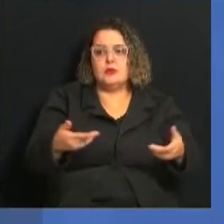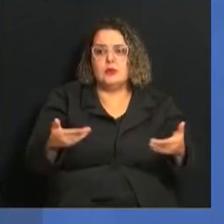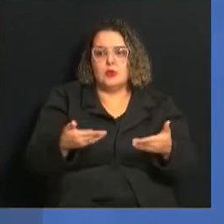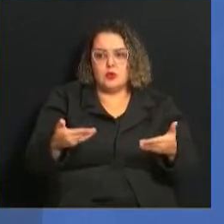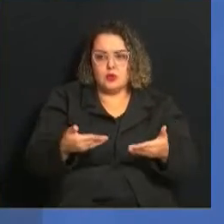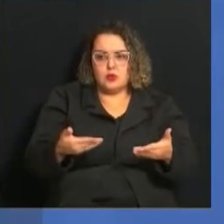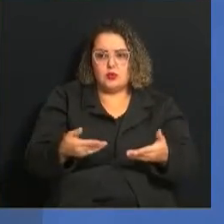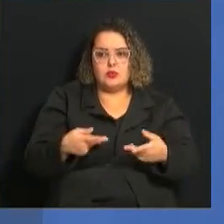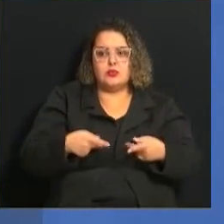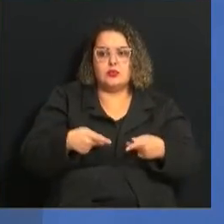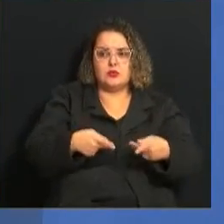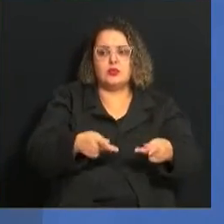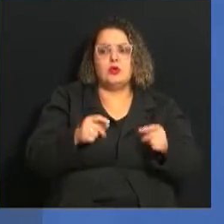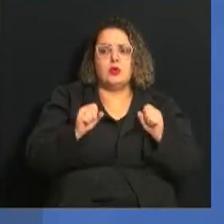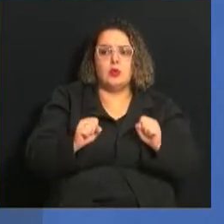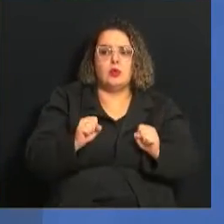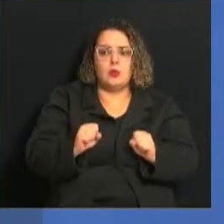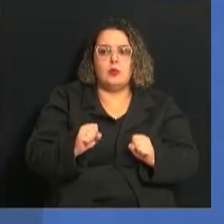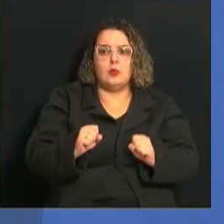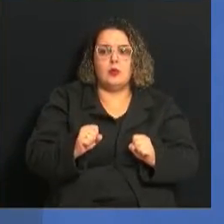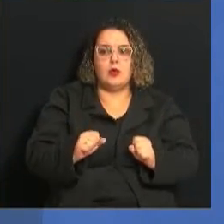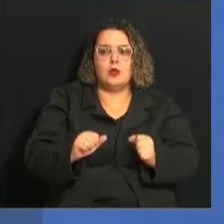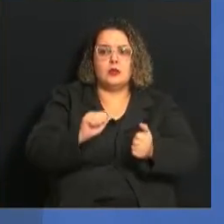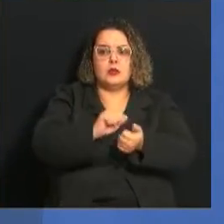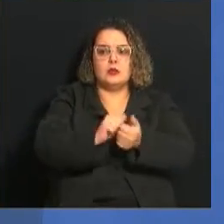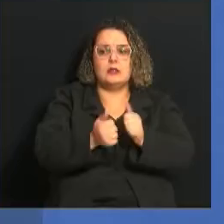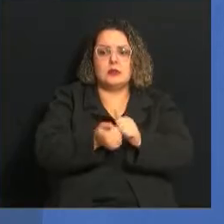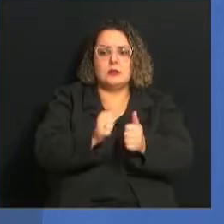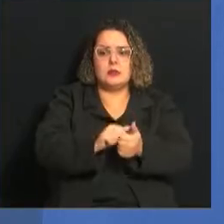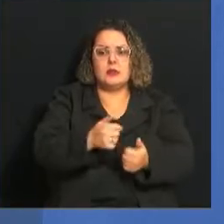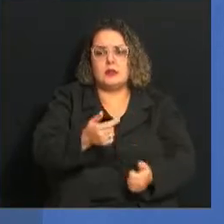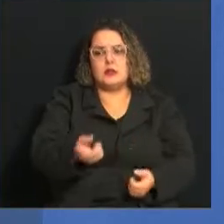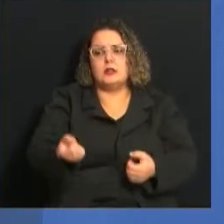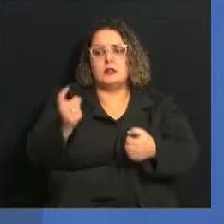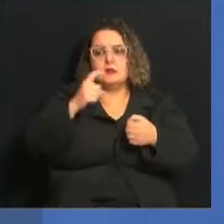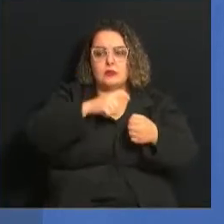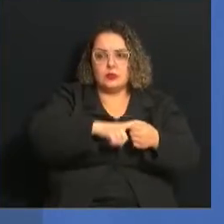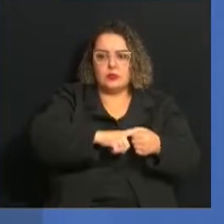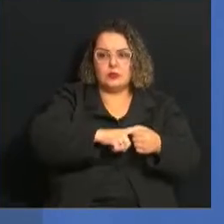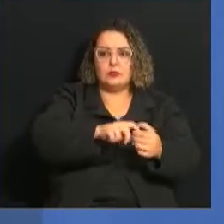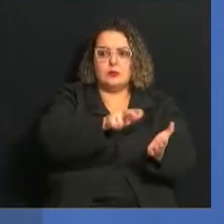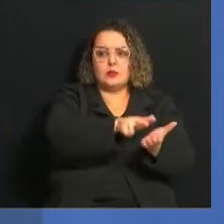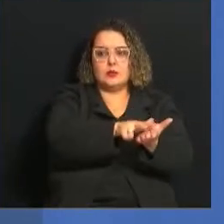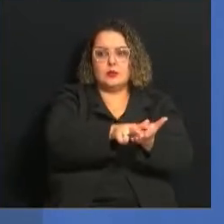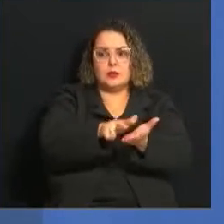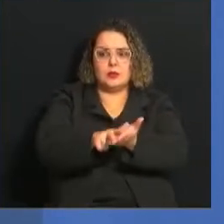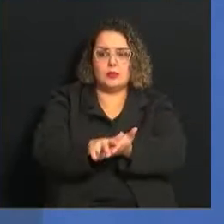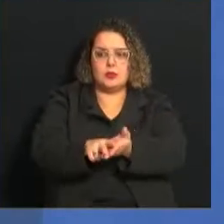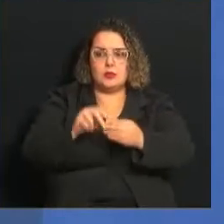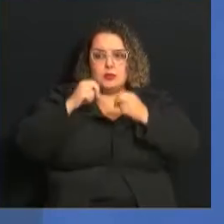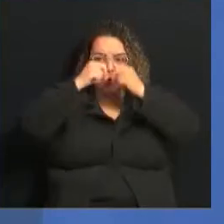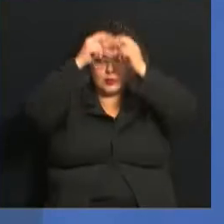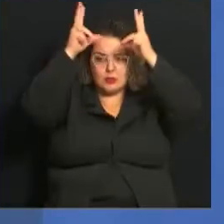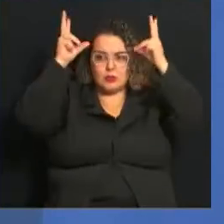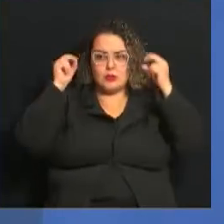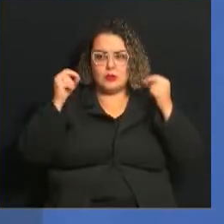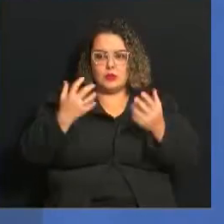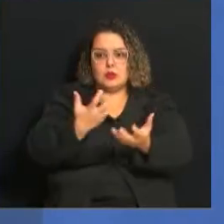as visitas podem ser retomadas para os pacientes internados em enfermarias da